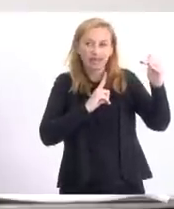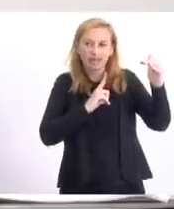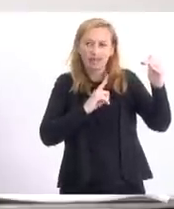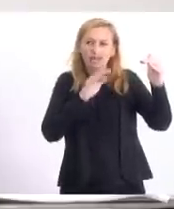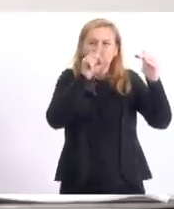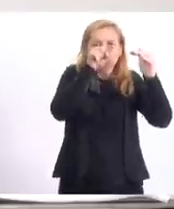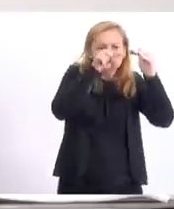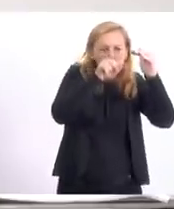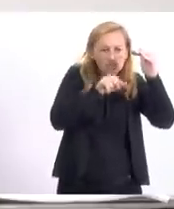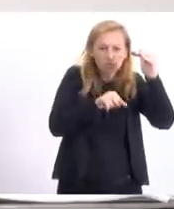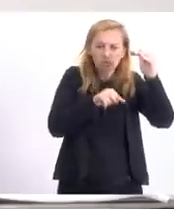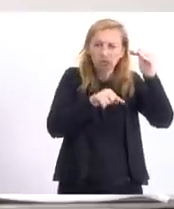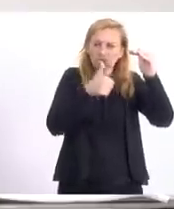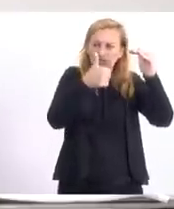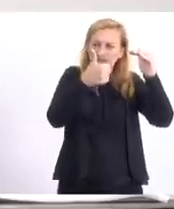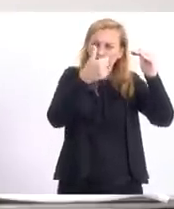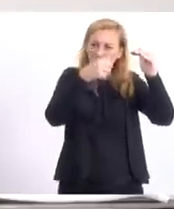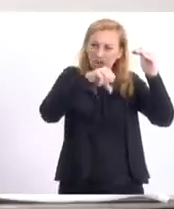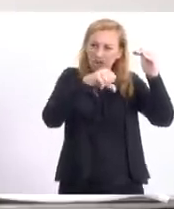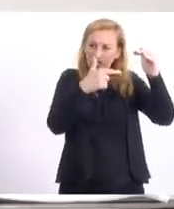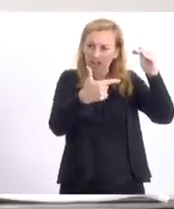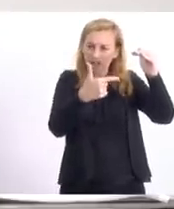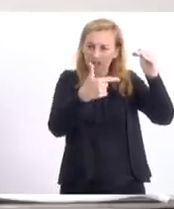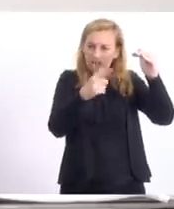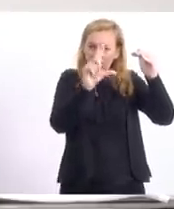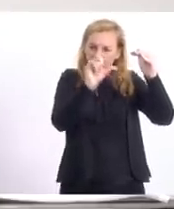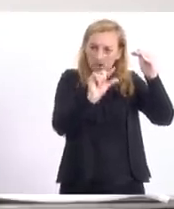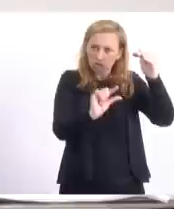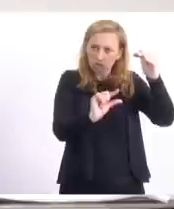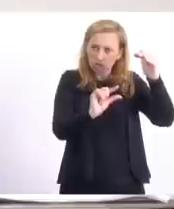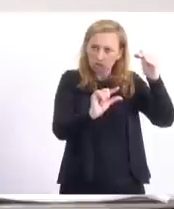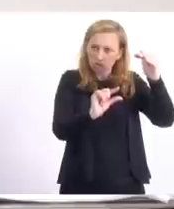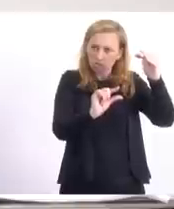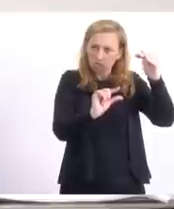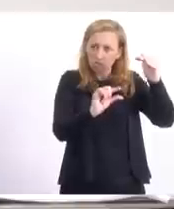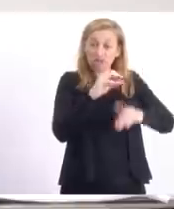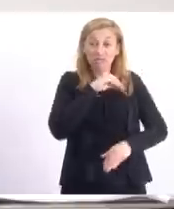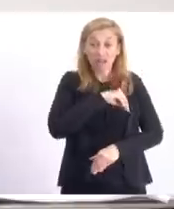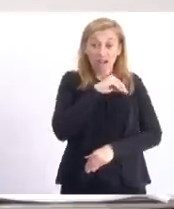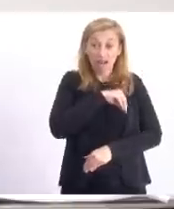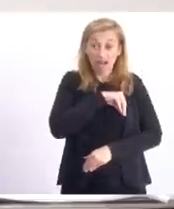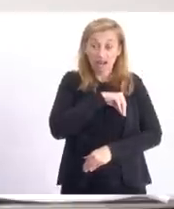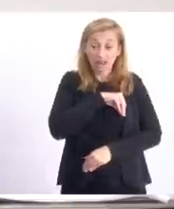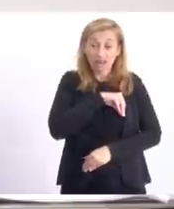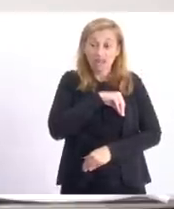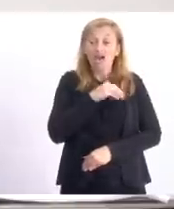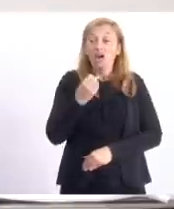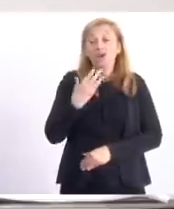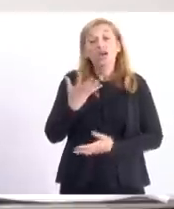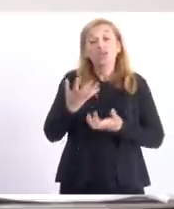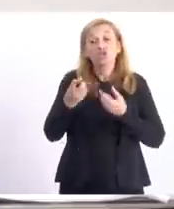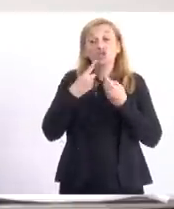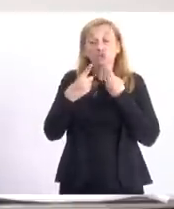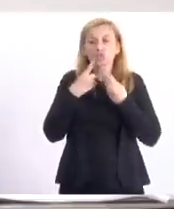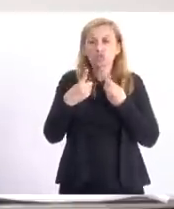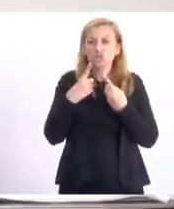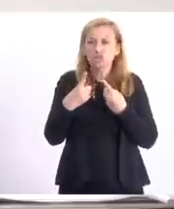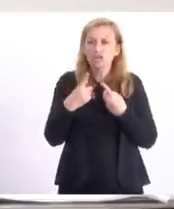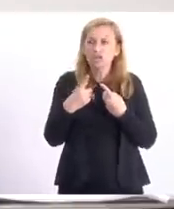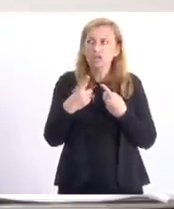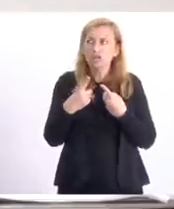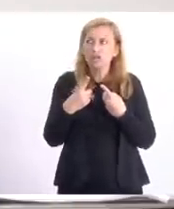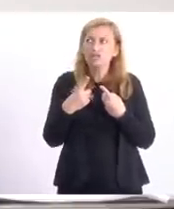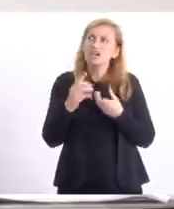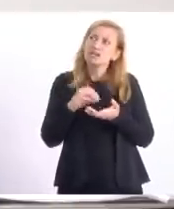Baixar o 192 significa reduzir salários. Bom, e aí eu quero discutir o seguinte... Ah, mas